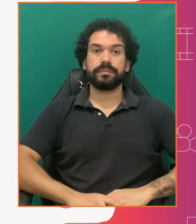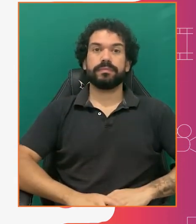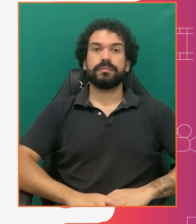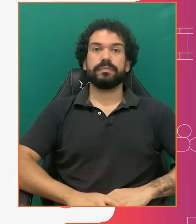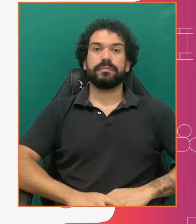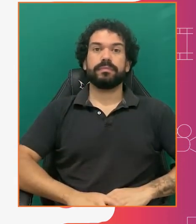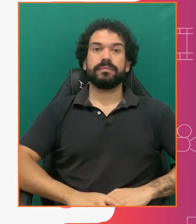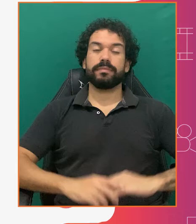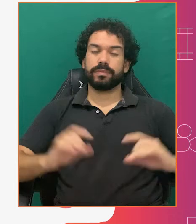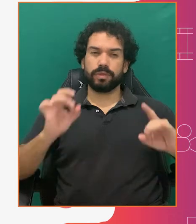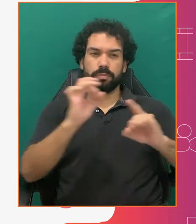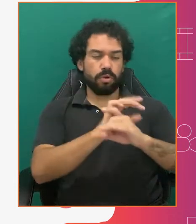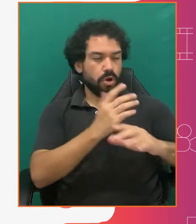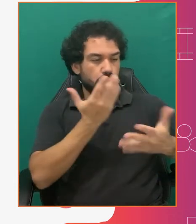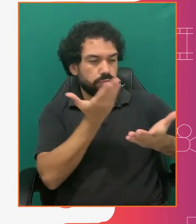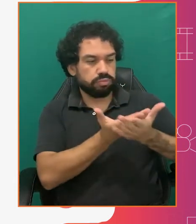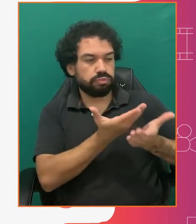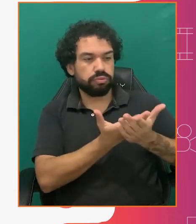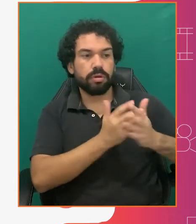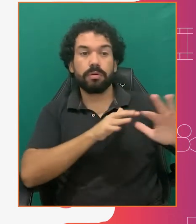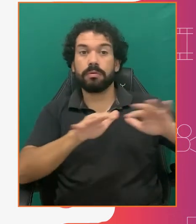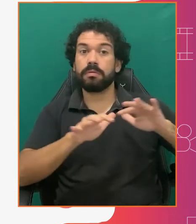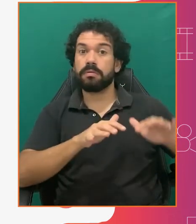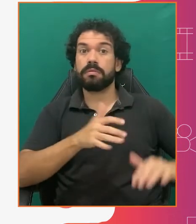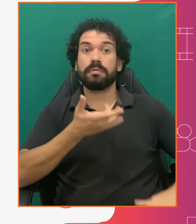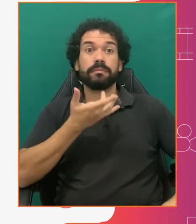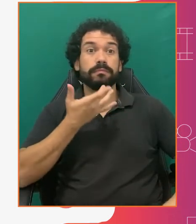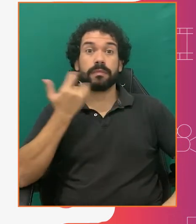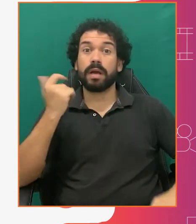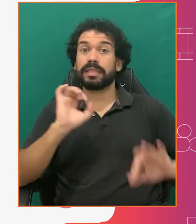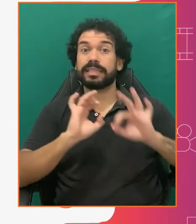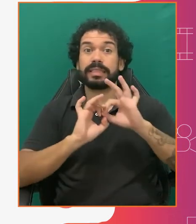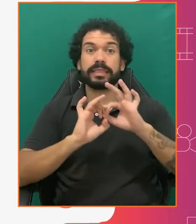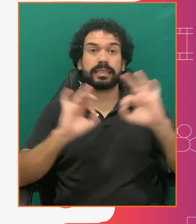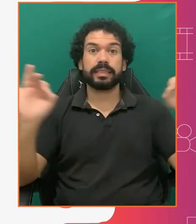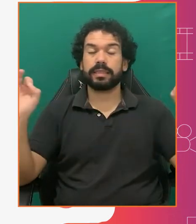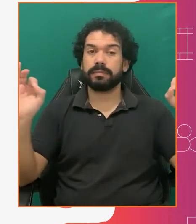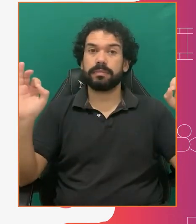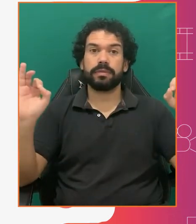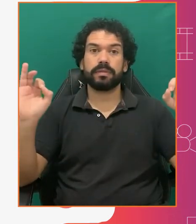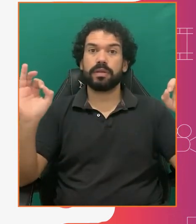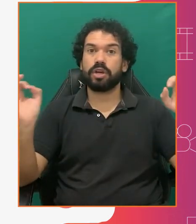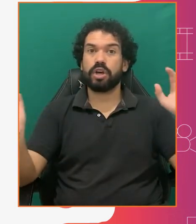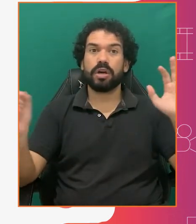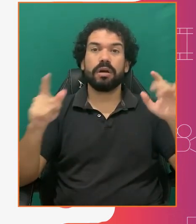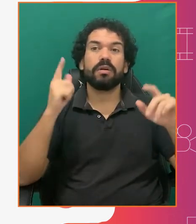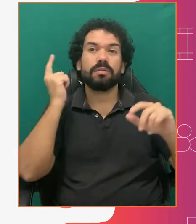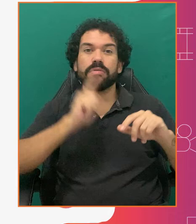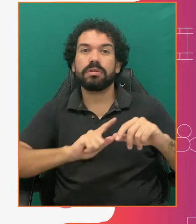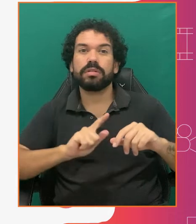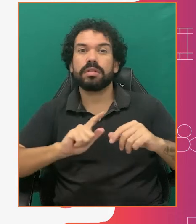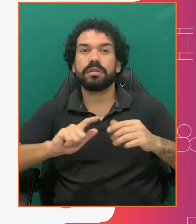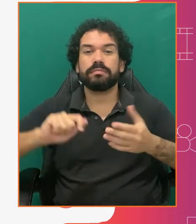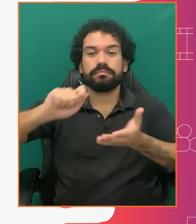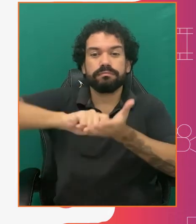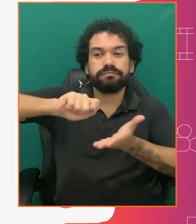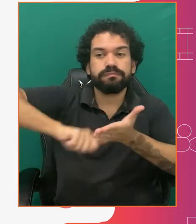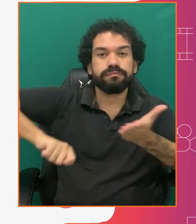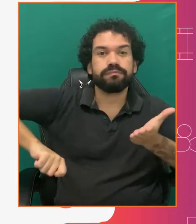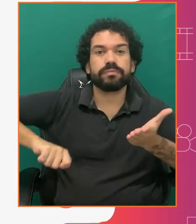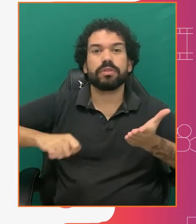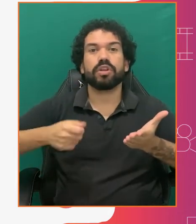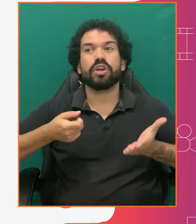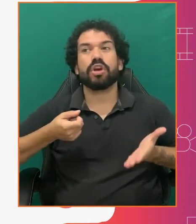Depois de fazer esse estudo de movimento, fica muito mais simples colocar no papel ou